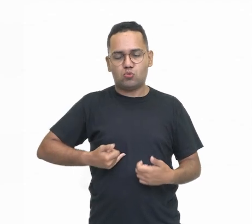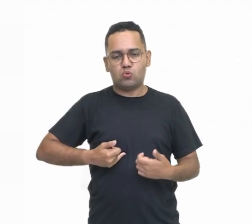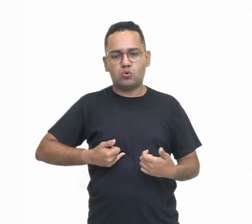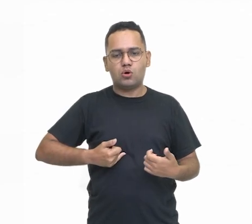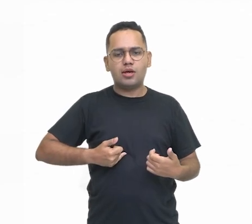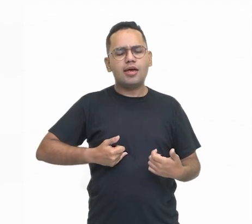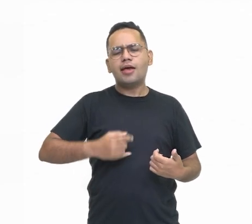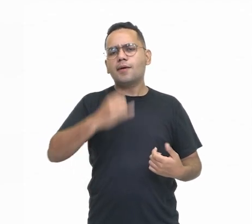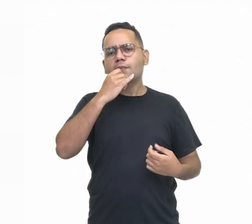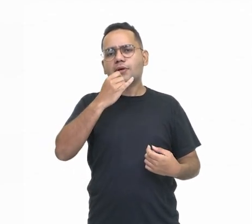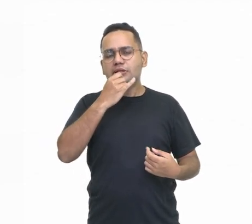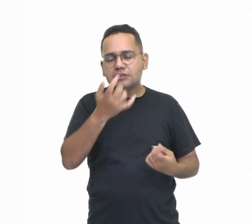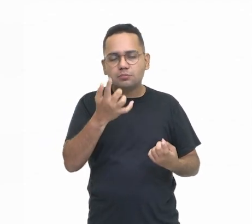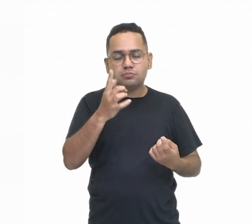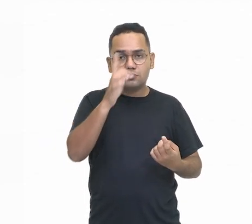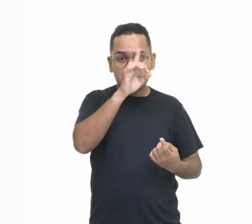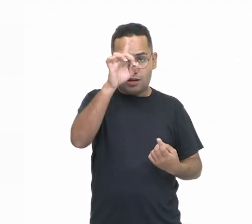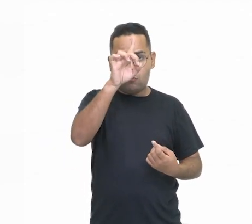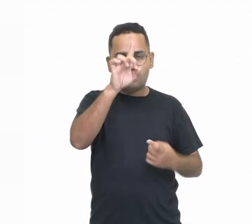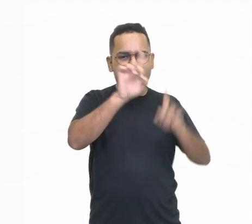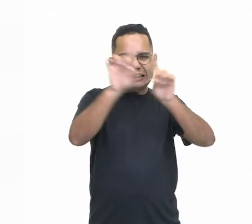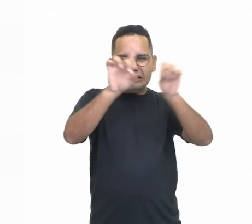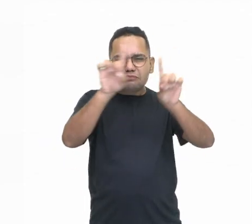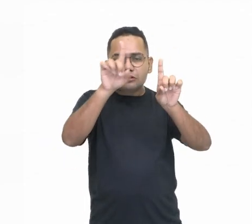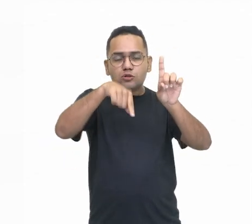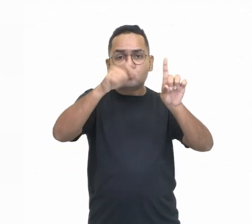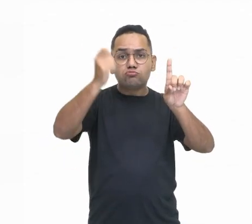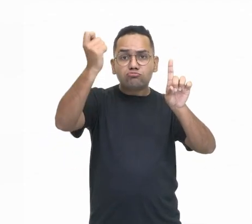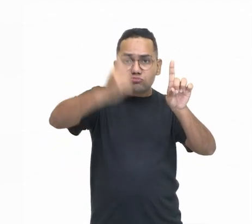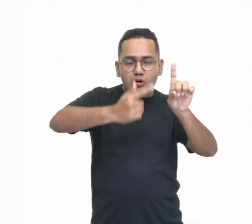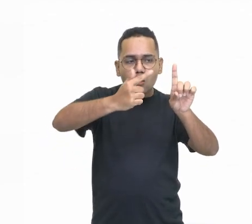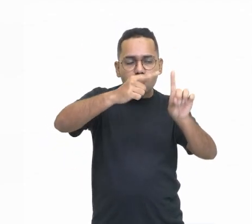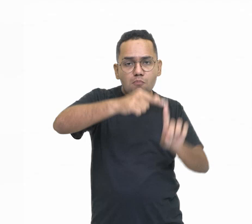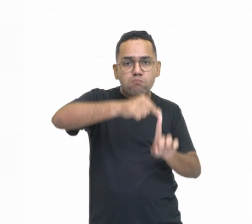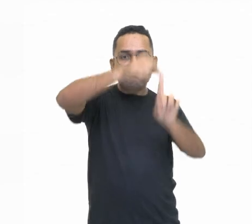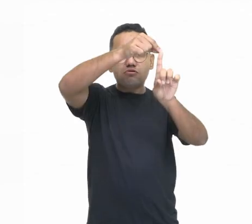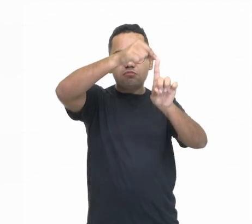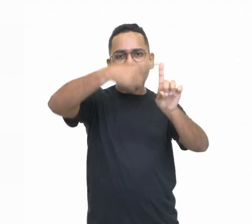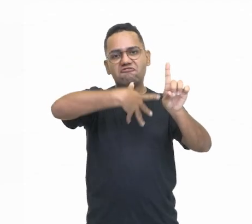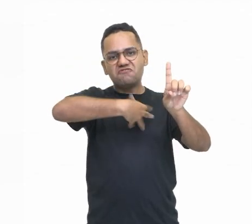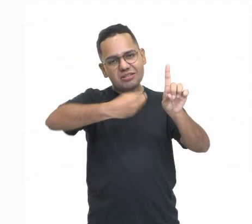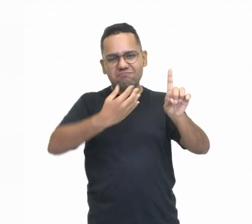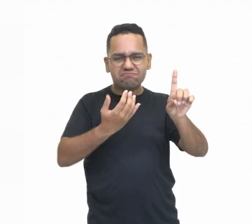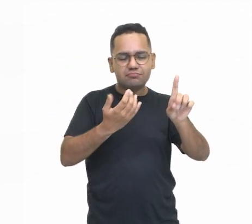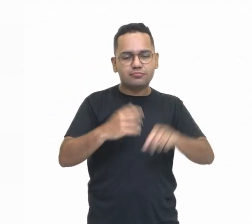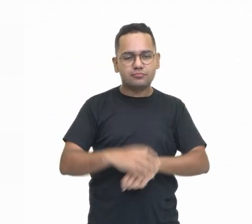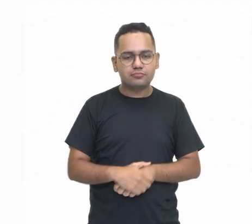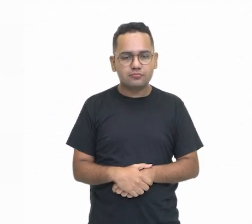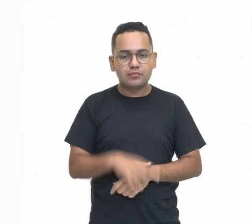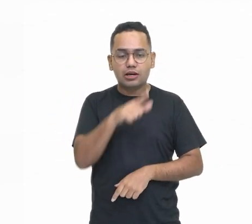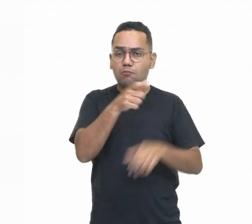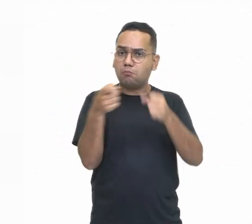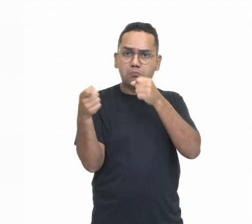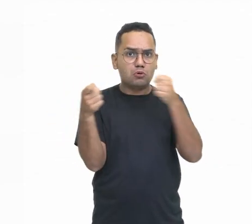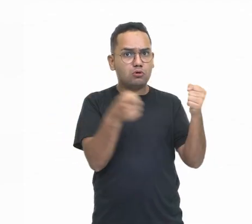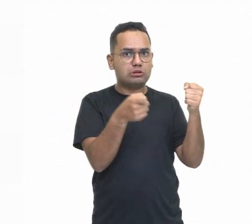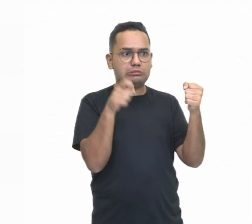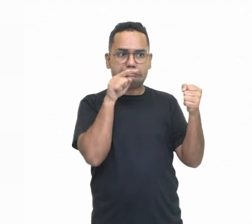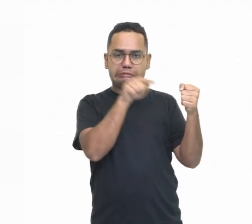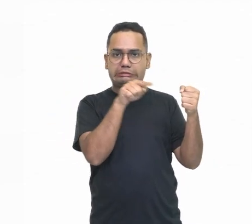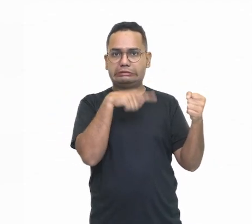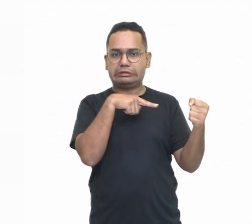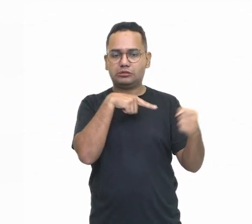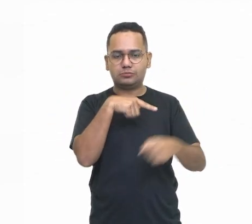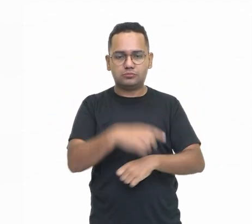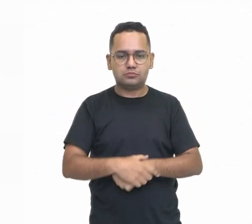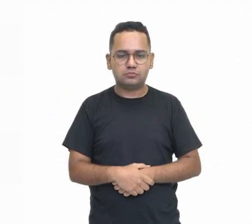detentor de poder absoluto. E aí você já tem aí mais um ponto importante a respeito do Império Inca, que